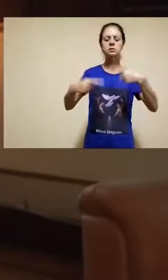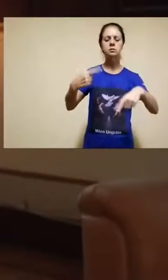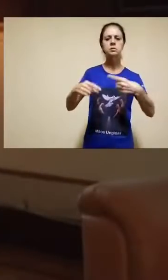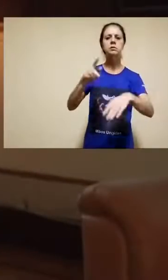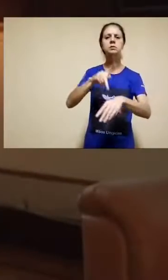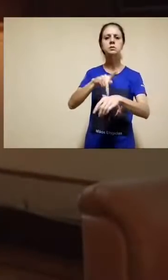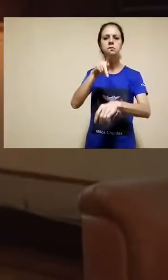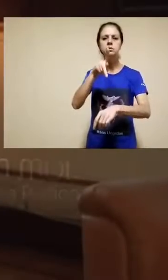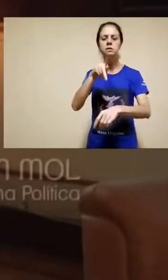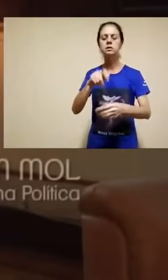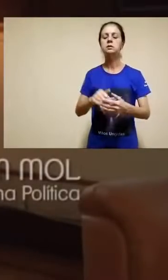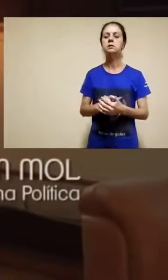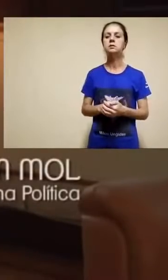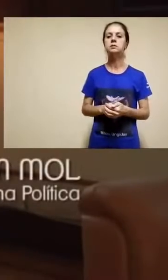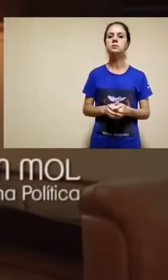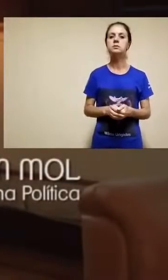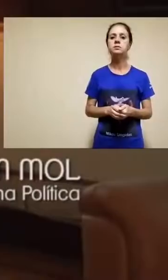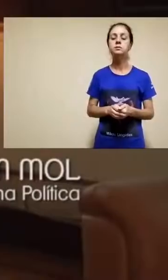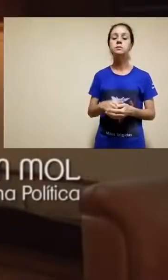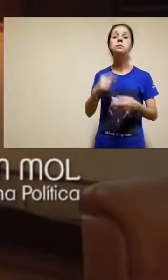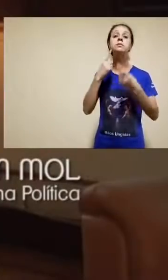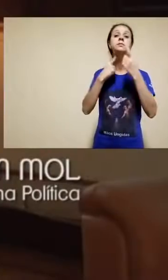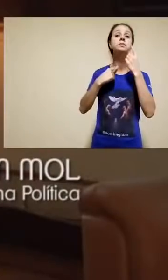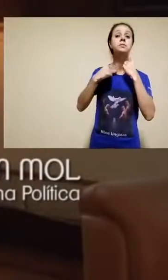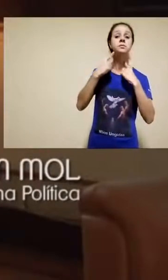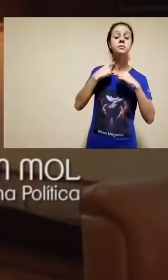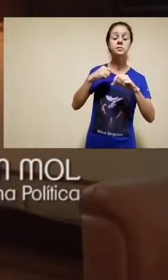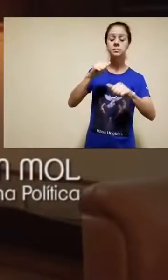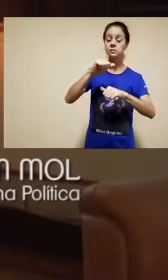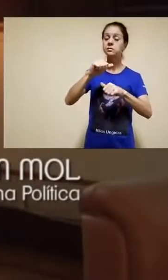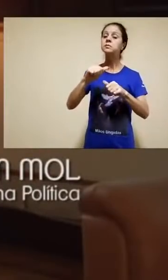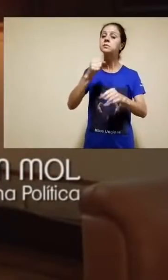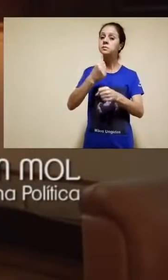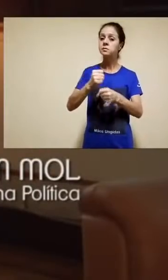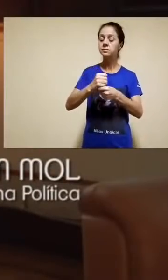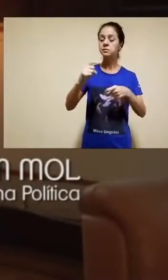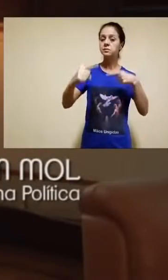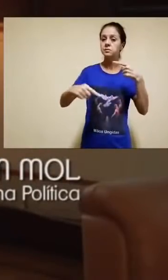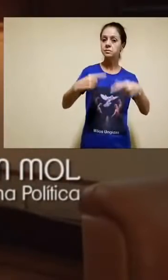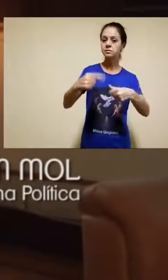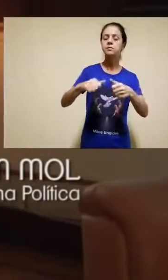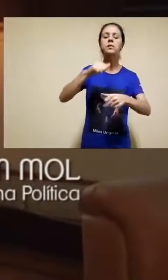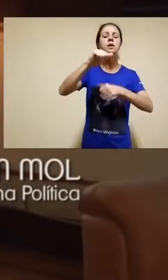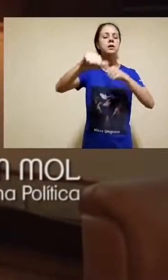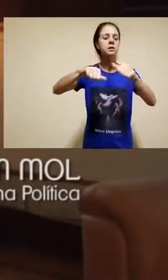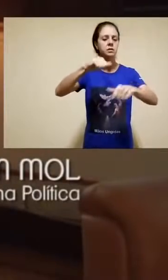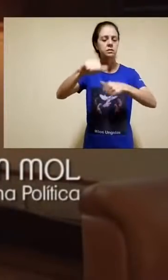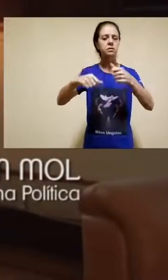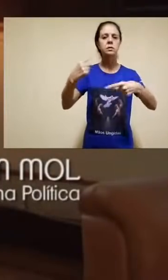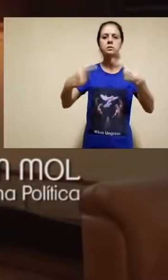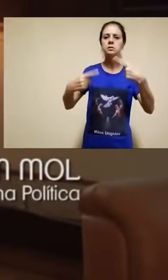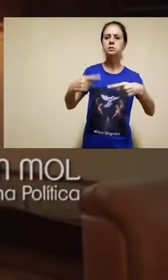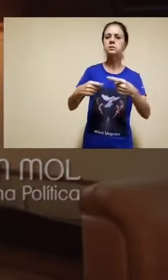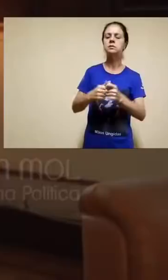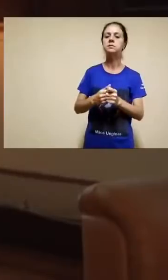reforma política? Melhorar os políticos através da melhoria do sistema político.